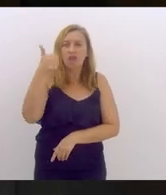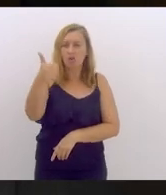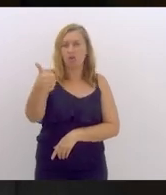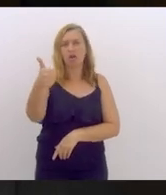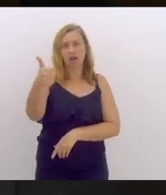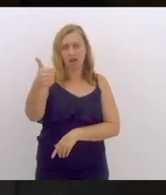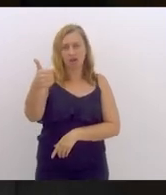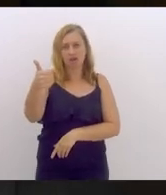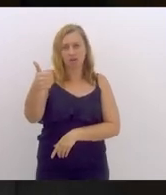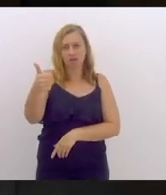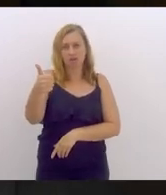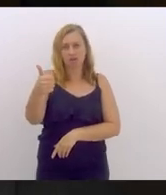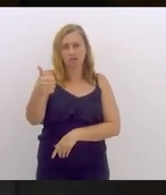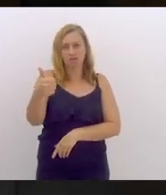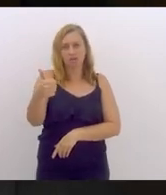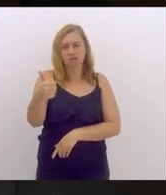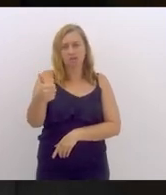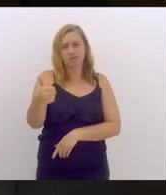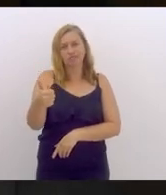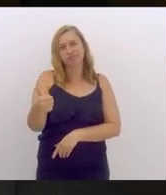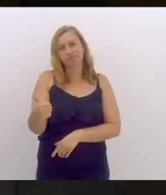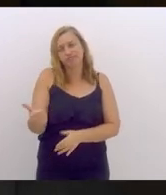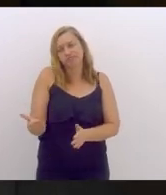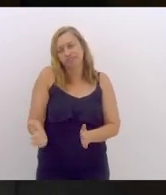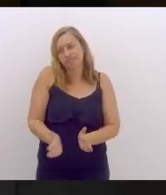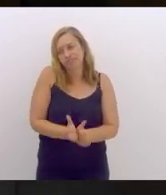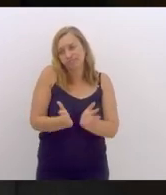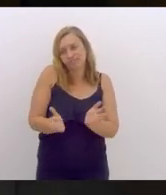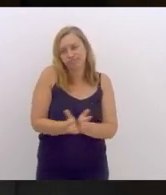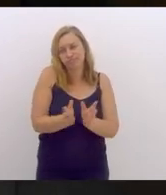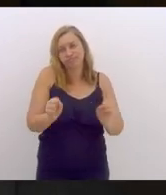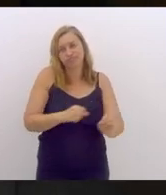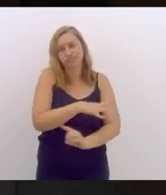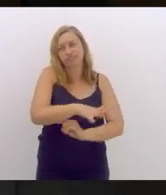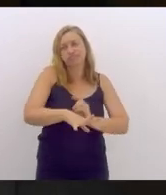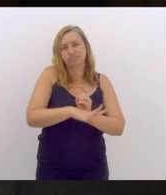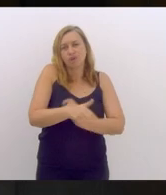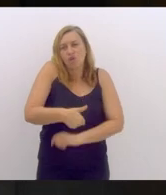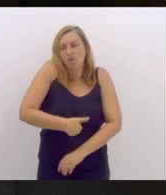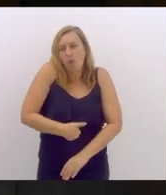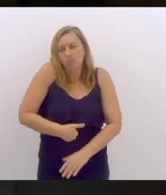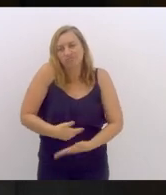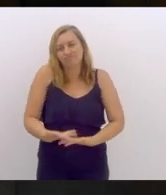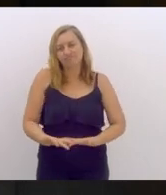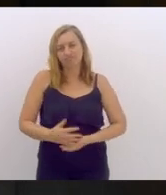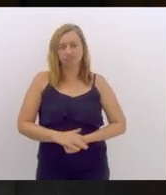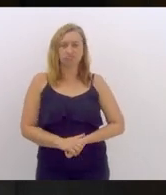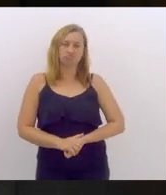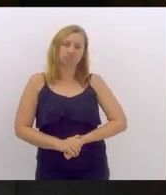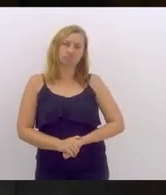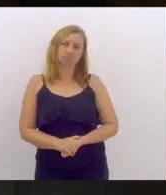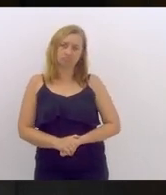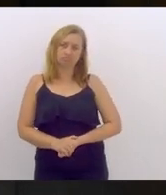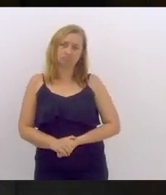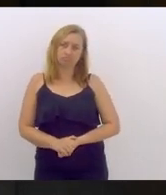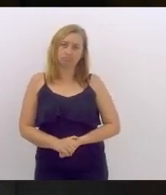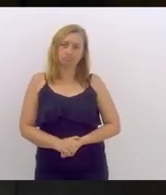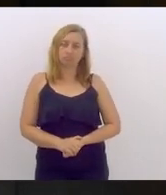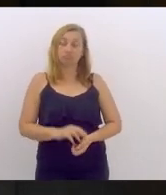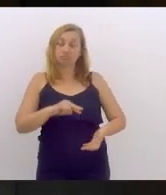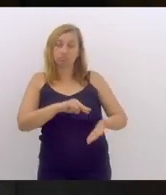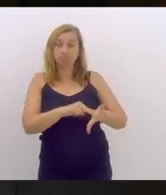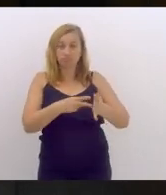essa desgraça social que é a miséria e a fome que se